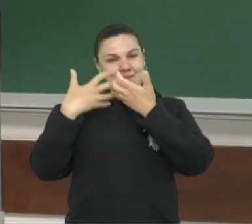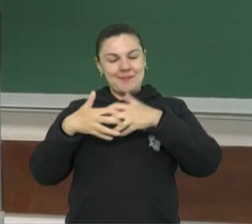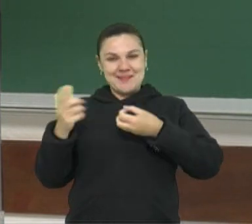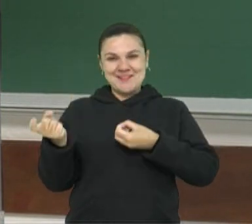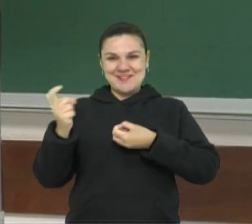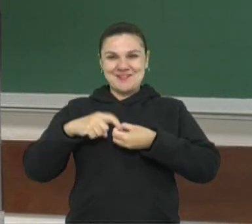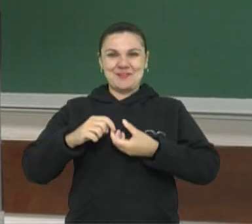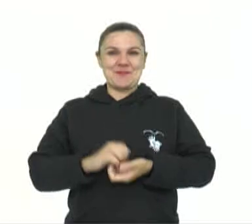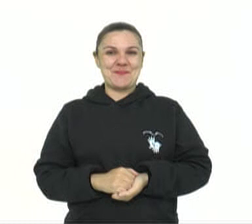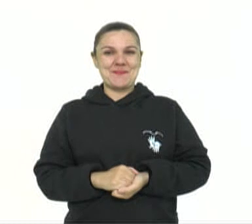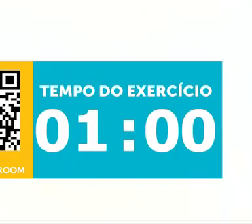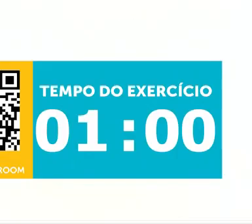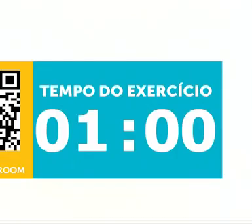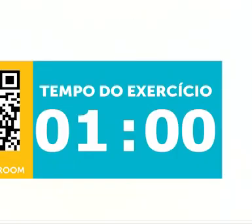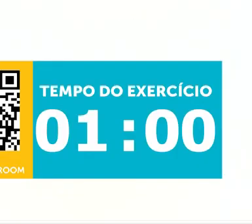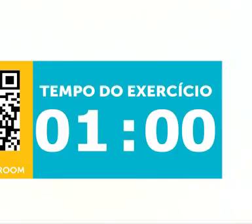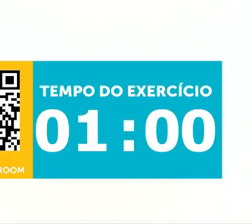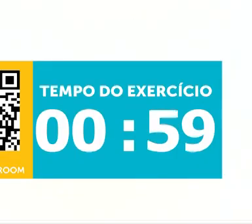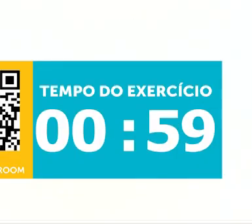e eu volto já.